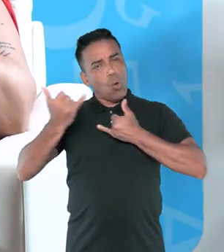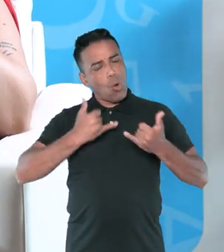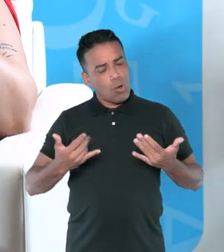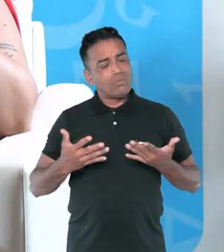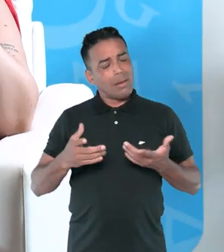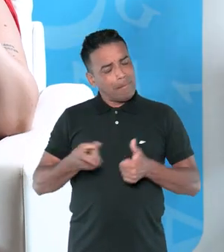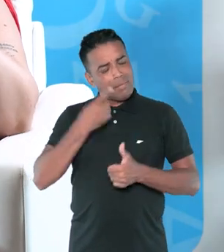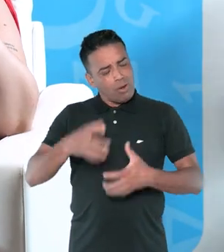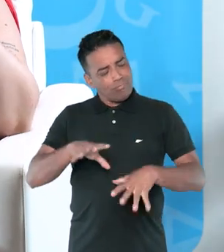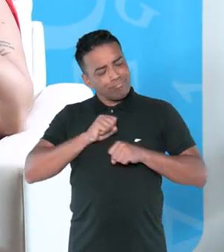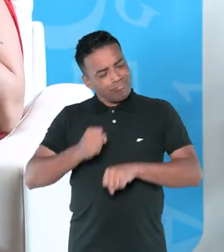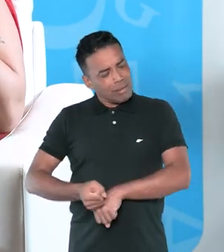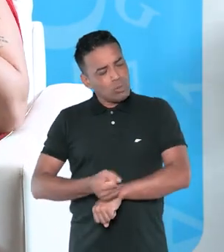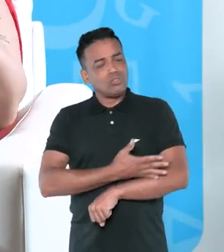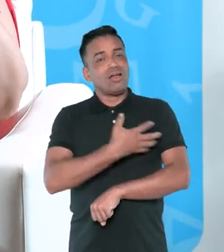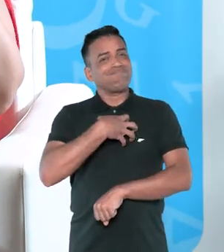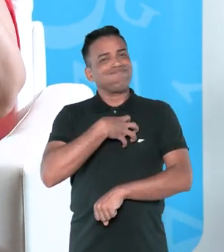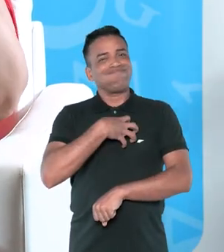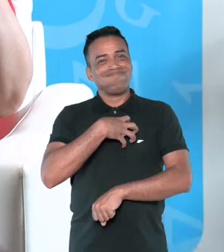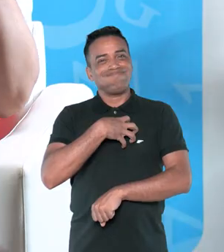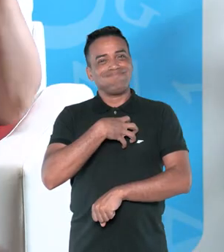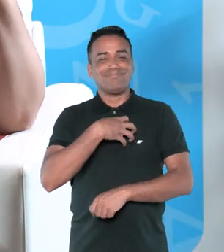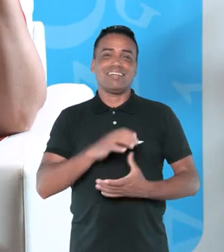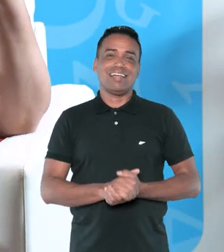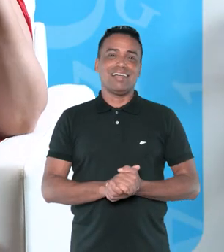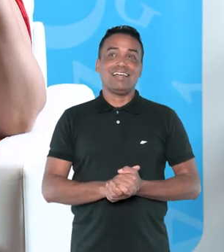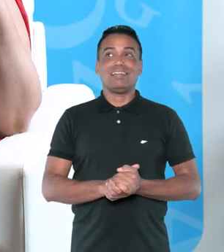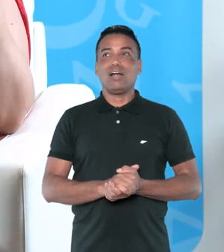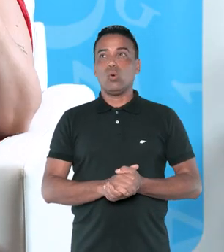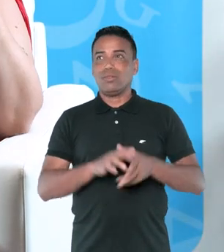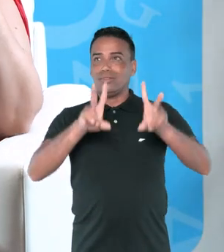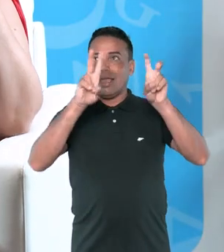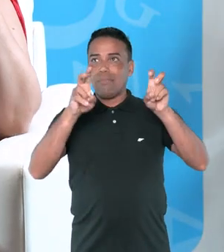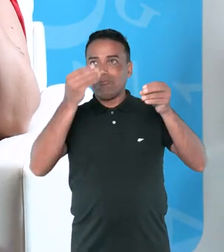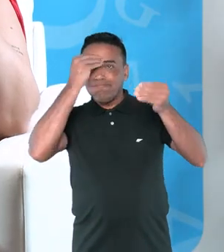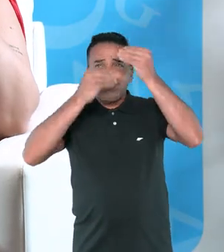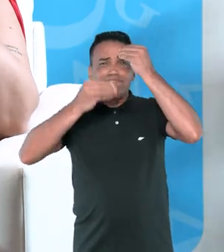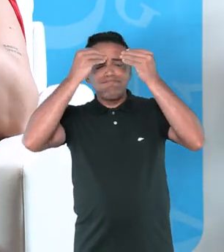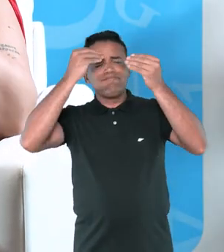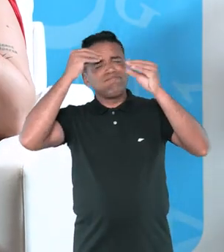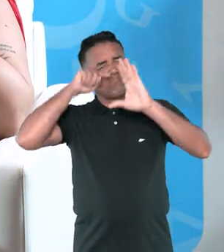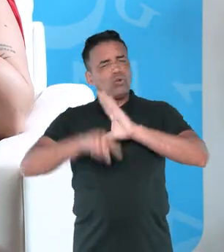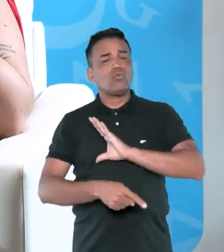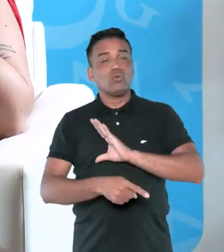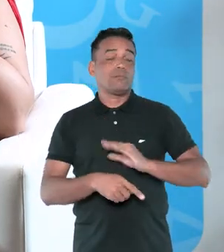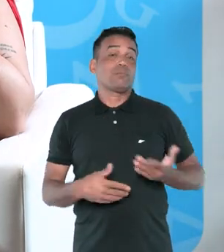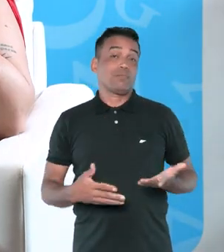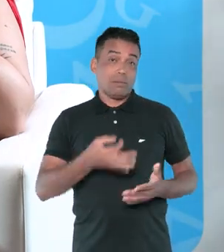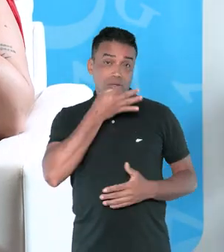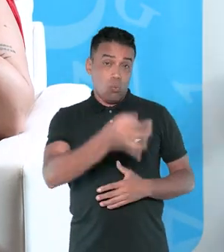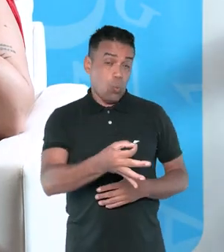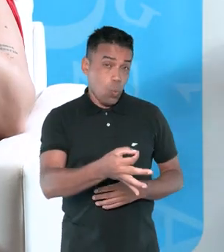me emocionar e sentir essa coisa de não poder não tirar o assunto da cabeça. Mas eu acho que tem isso